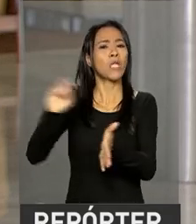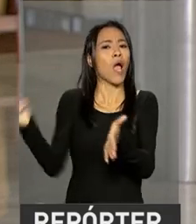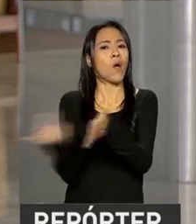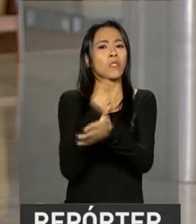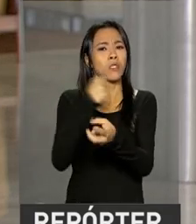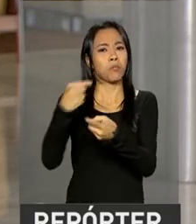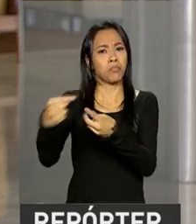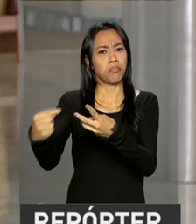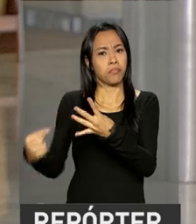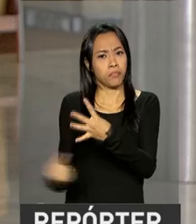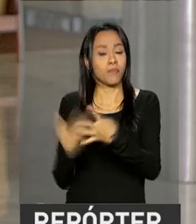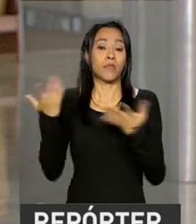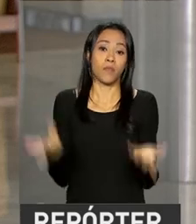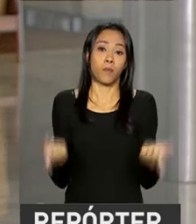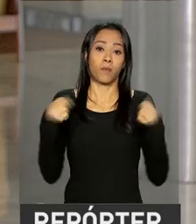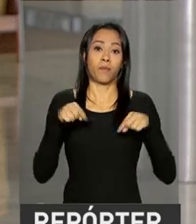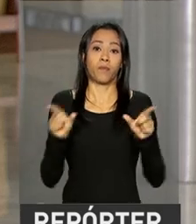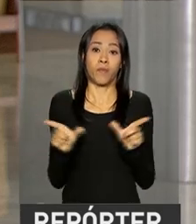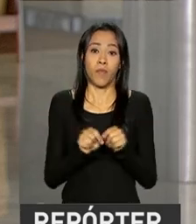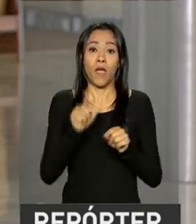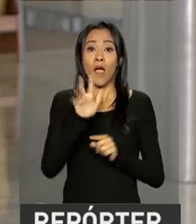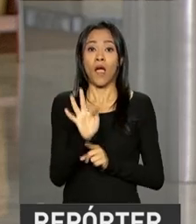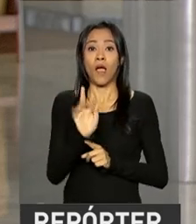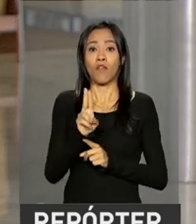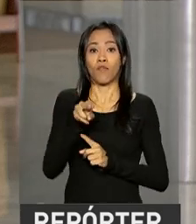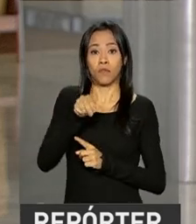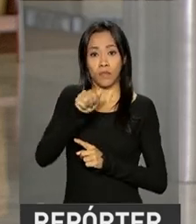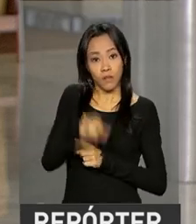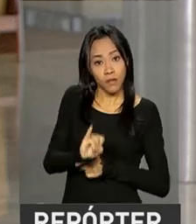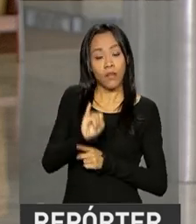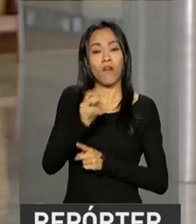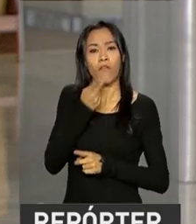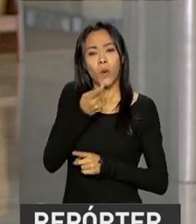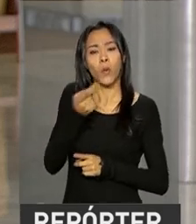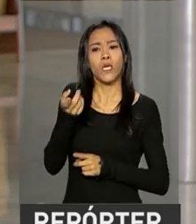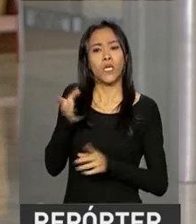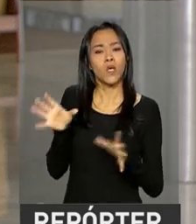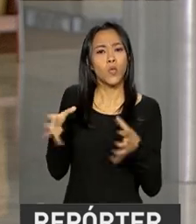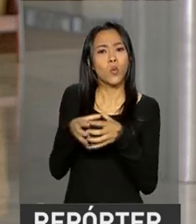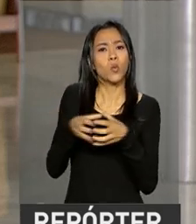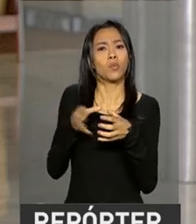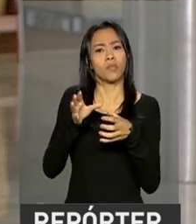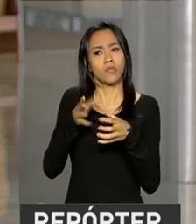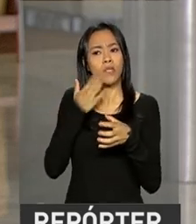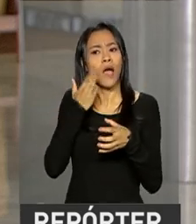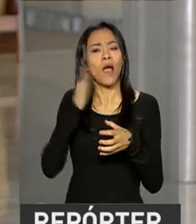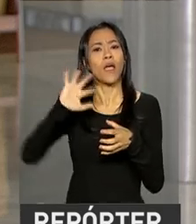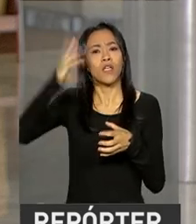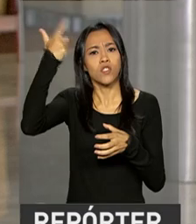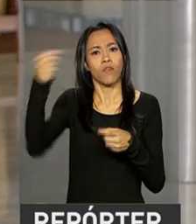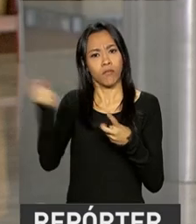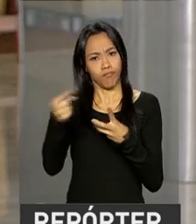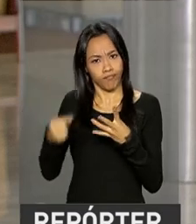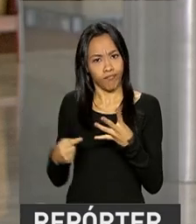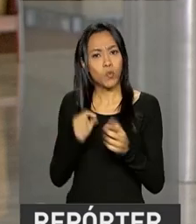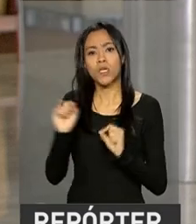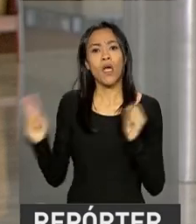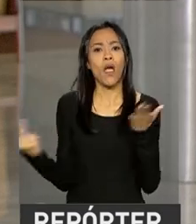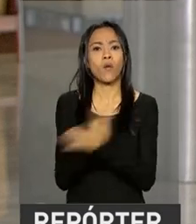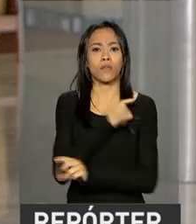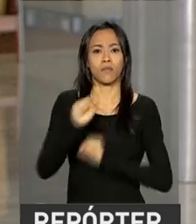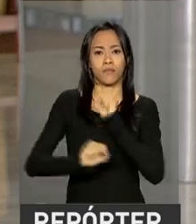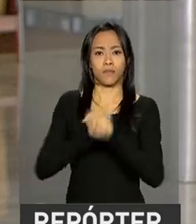Fundação Nacional do Índio, a FUNAI, também informou que equipes locais estão mobilizadas e tomando as devidas providências. A